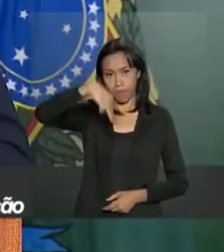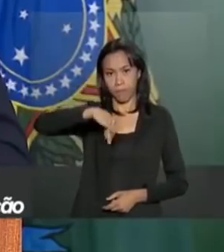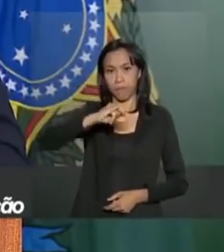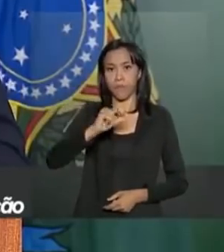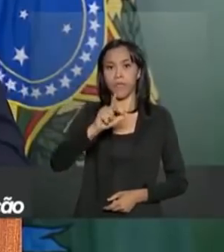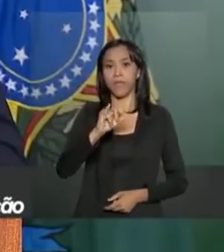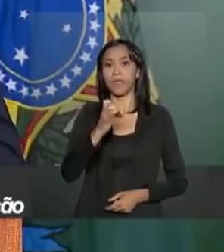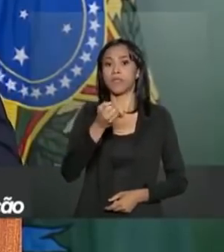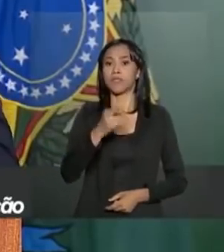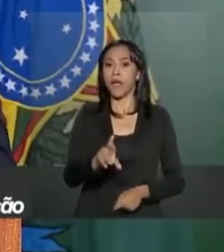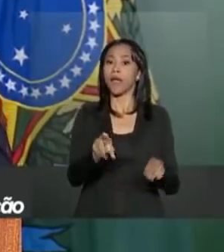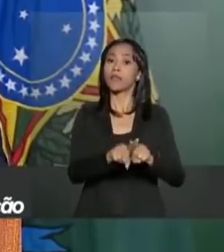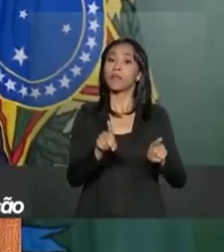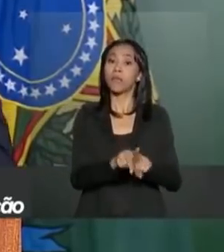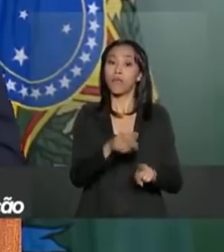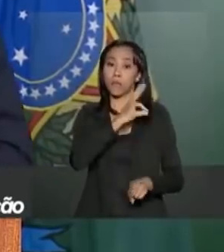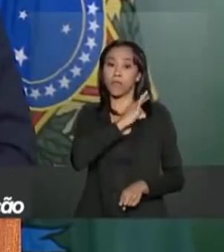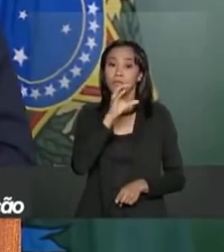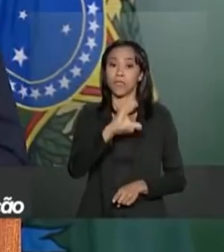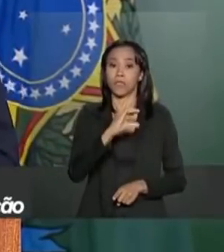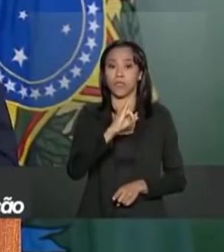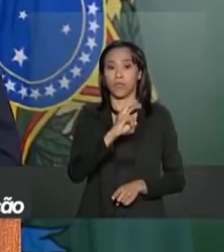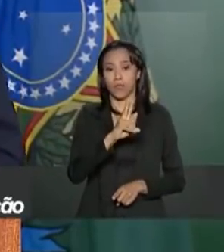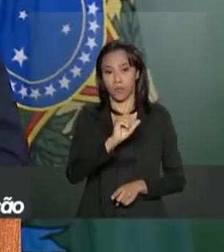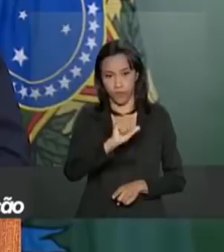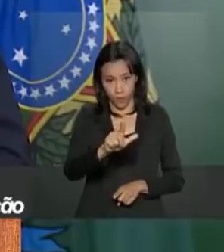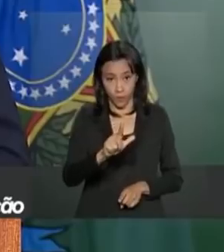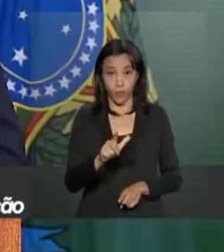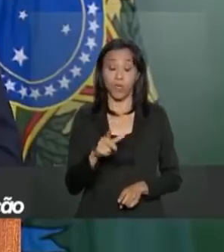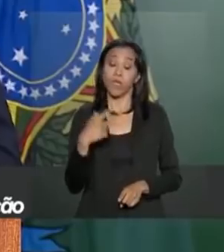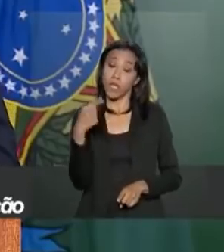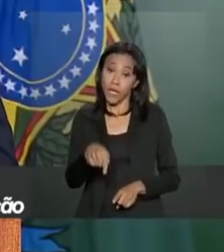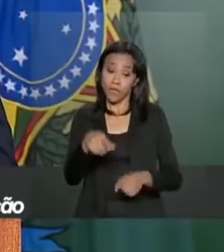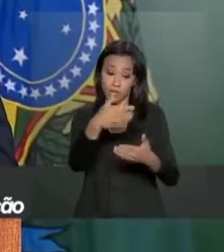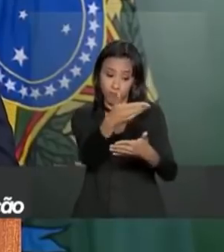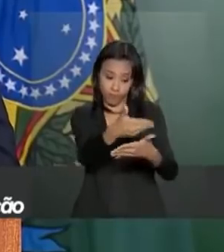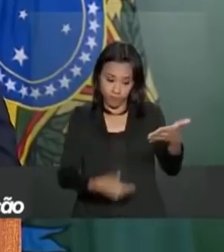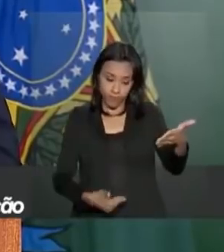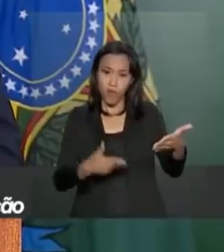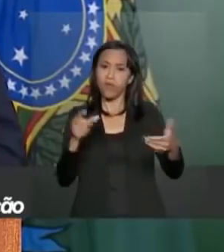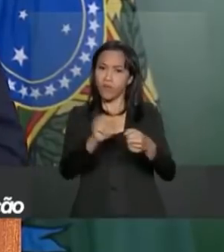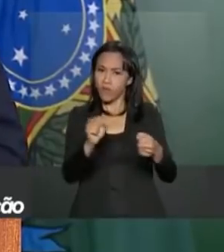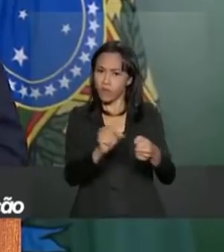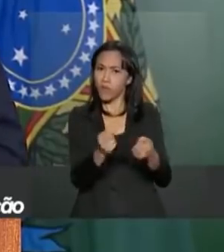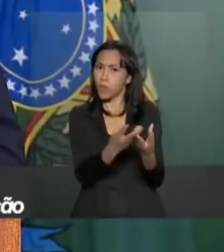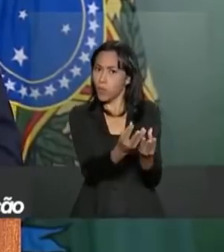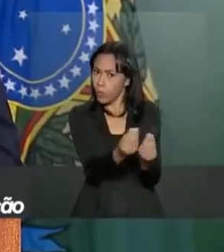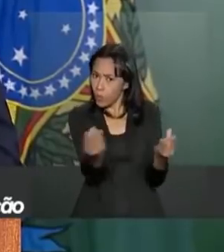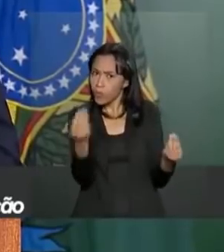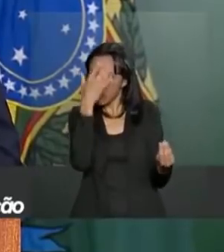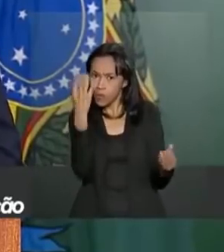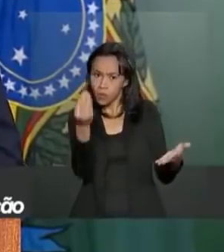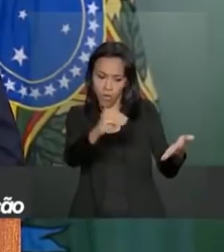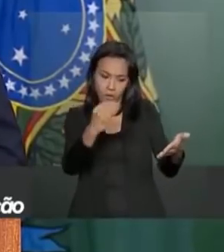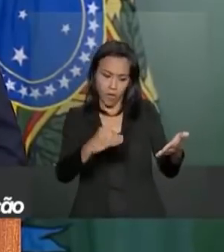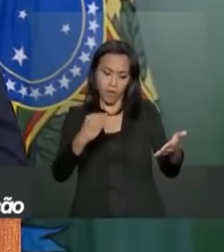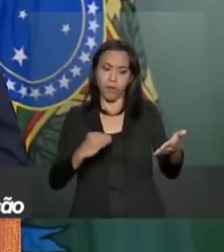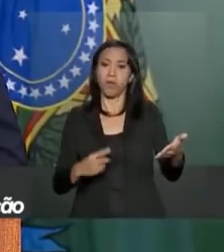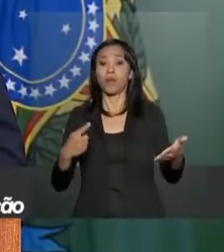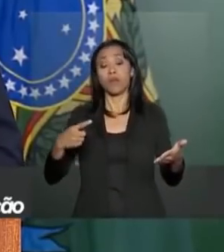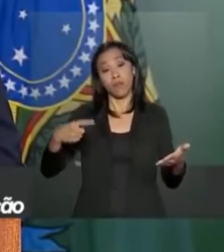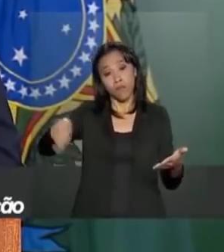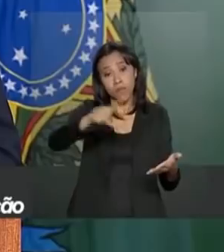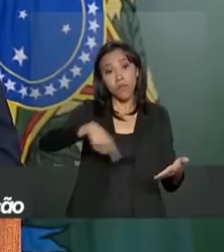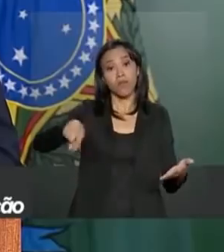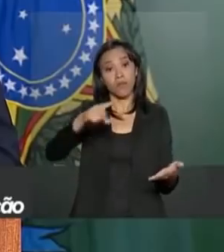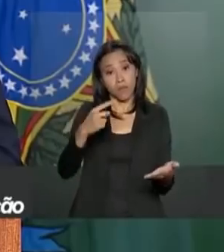com muita satisfação acenei esse decreto feito por muitas pessoas de bem para que cidadão de bem possa Então